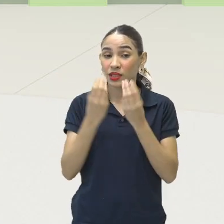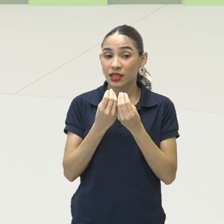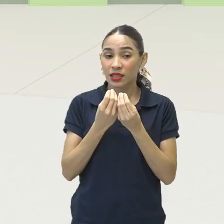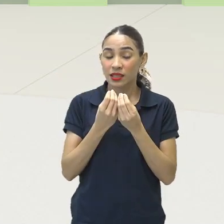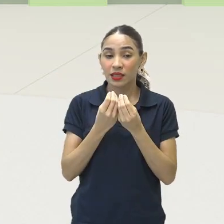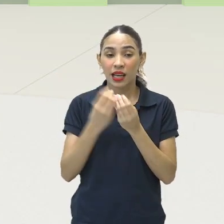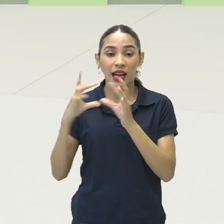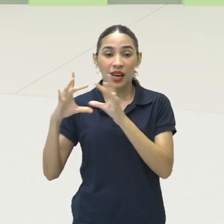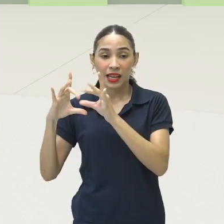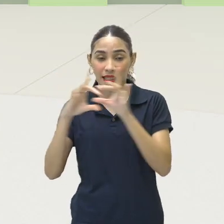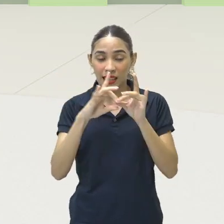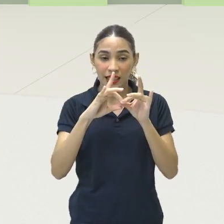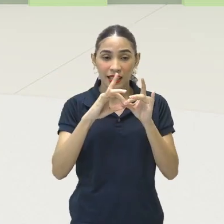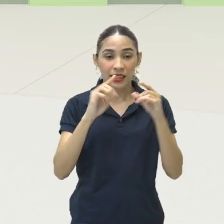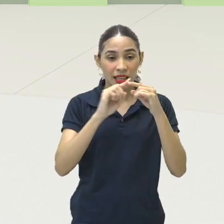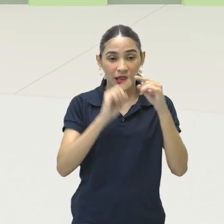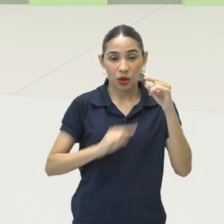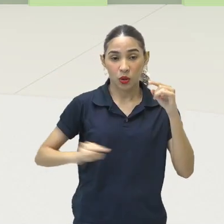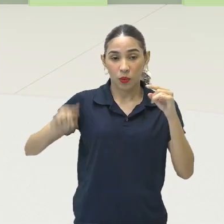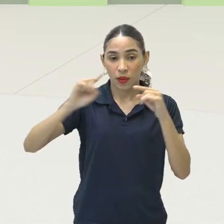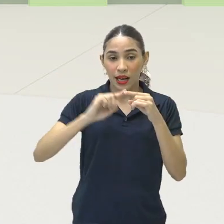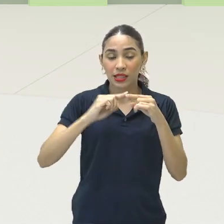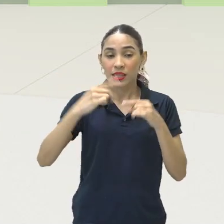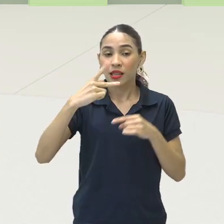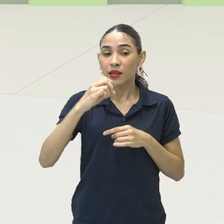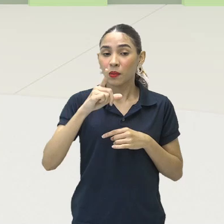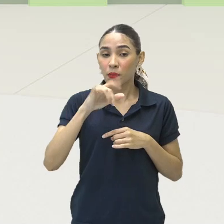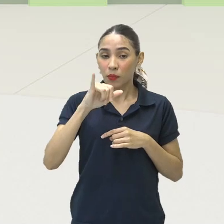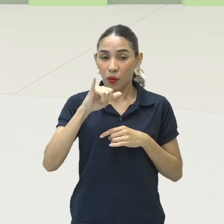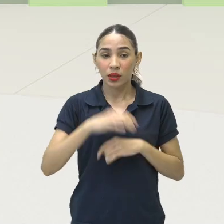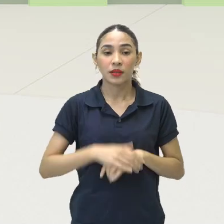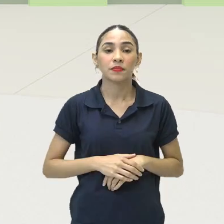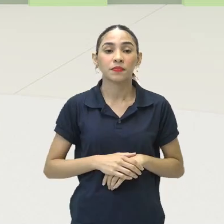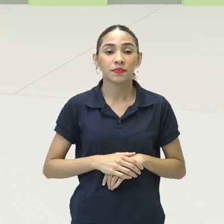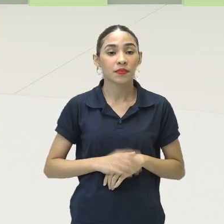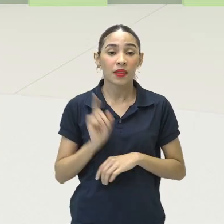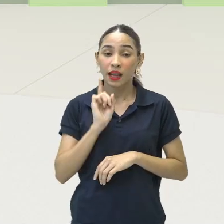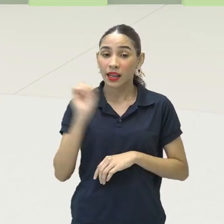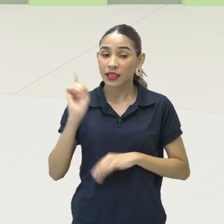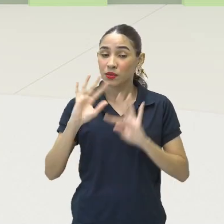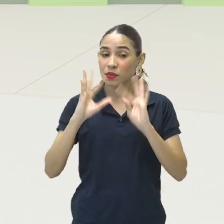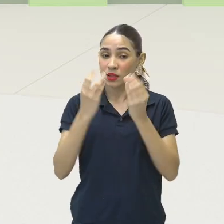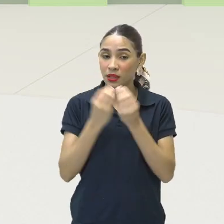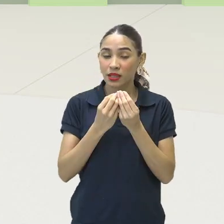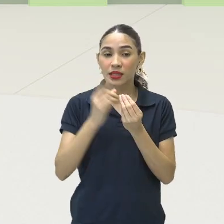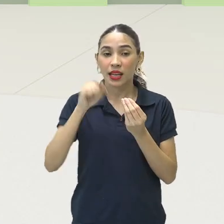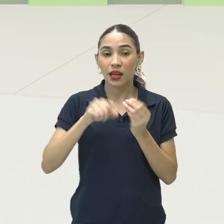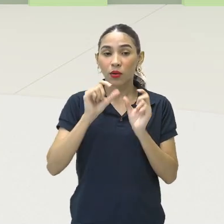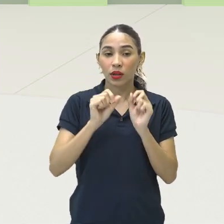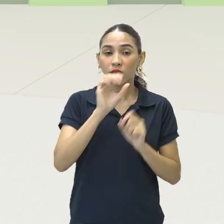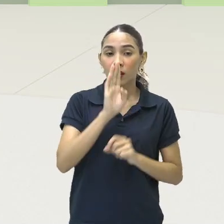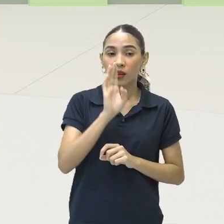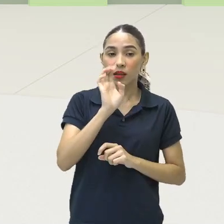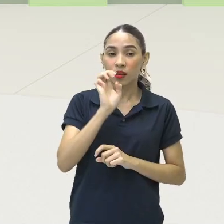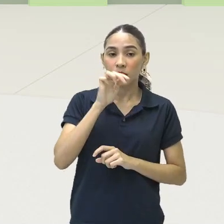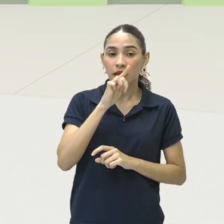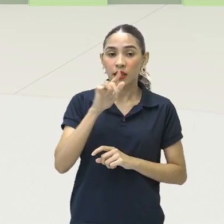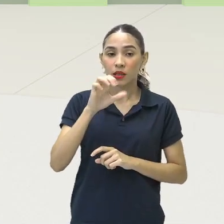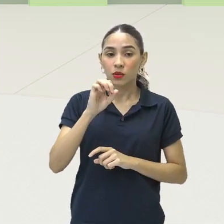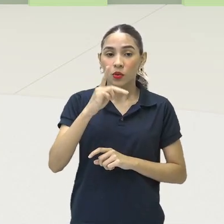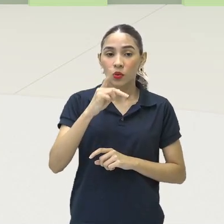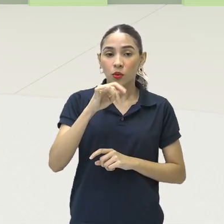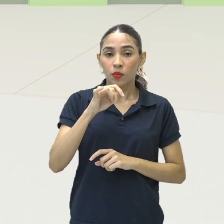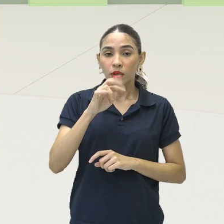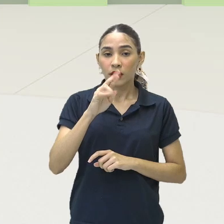uma cadeia aromática polinuclear condensada. Esse composto aqui, ele é o benzopireno, esse é o